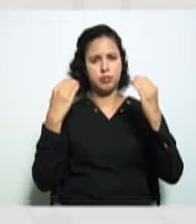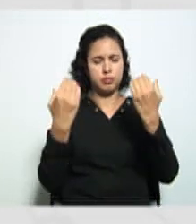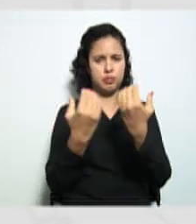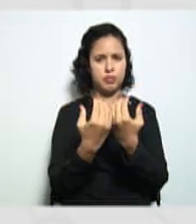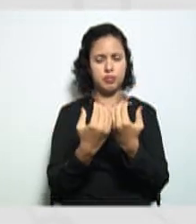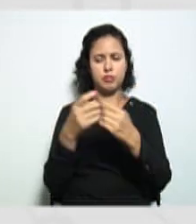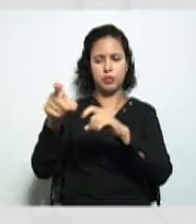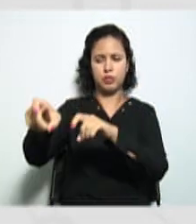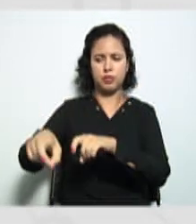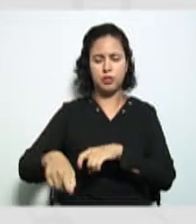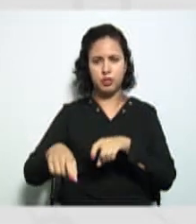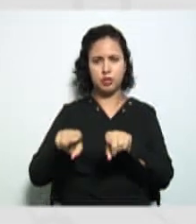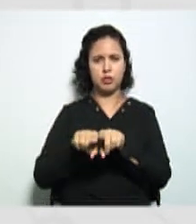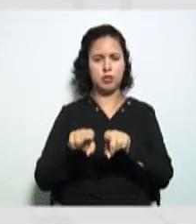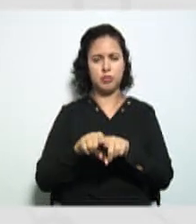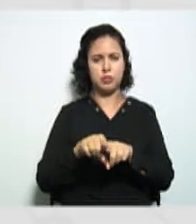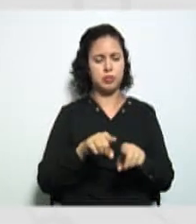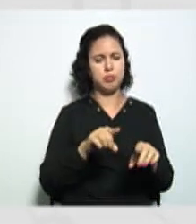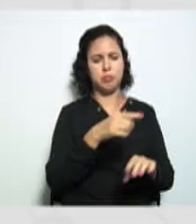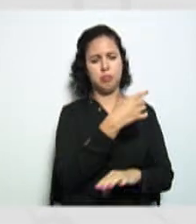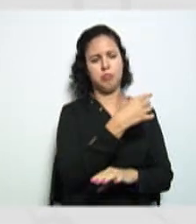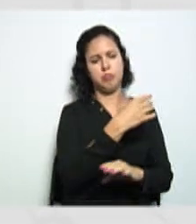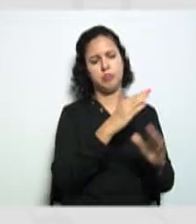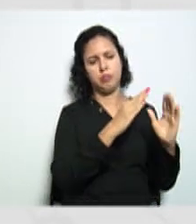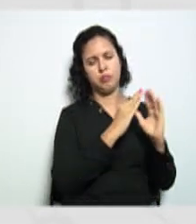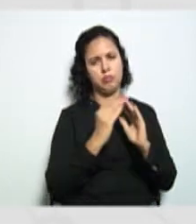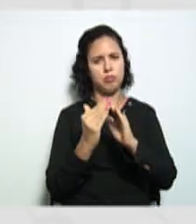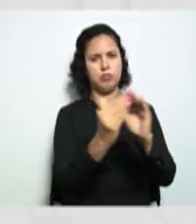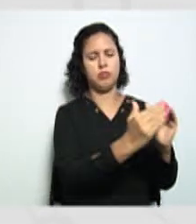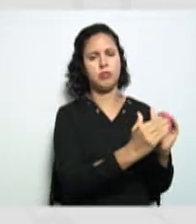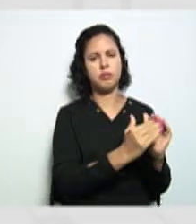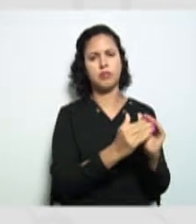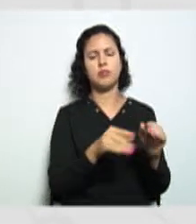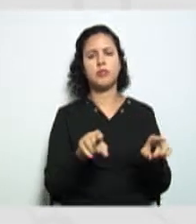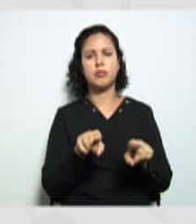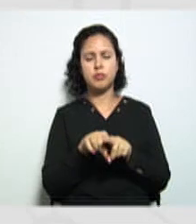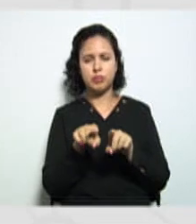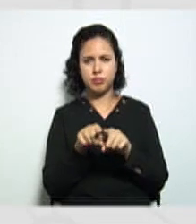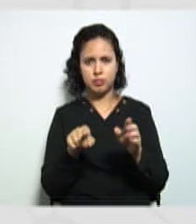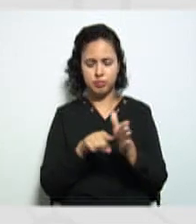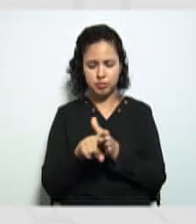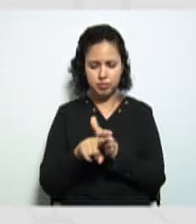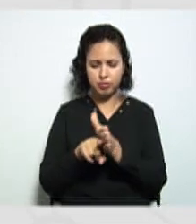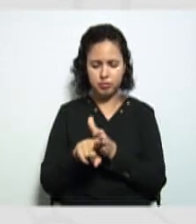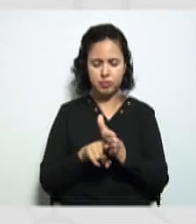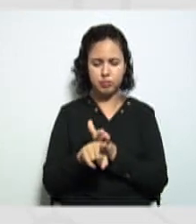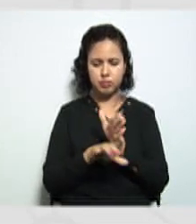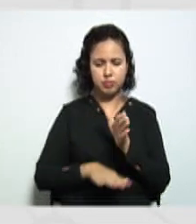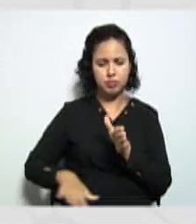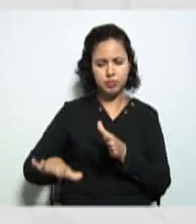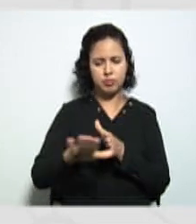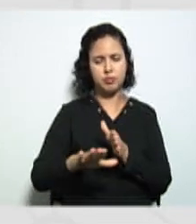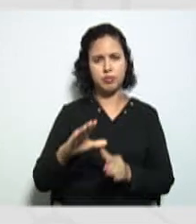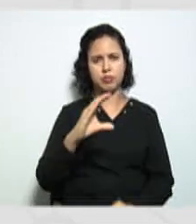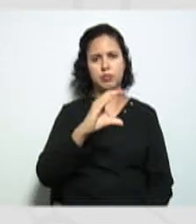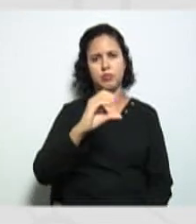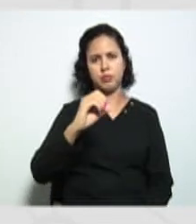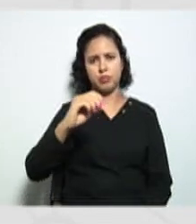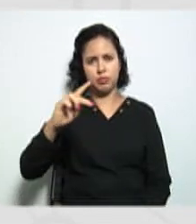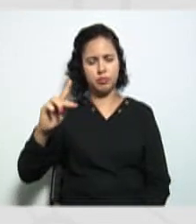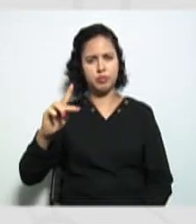urbanas. E executar pesquisas em cooperativismo. Então, essas daí